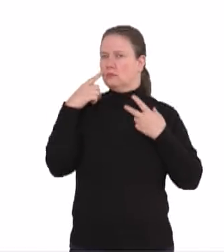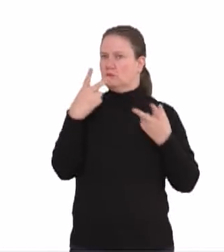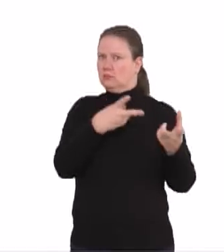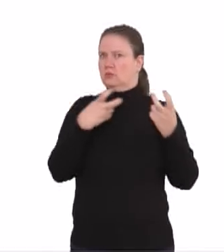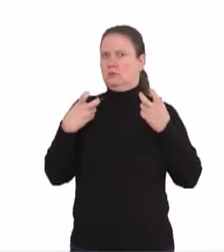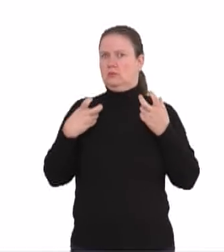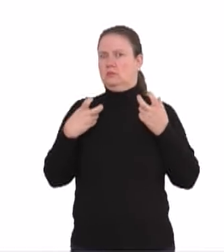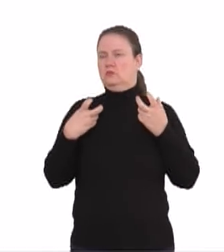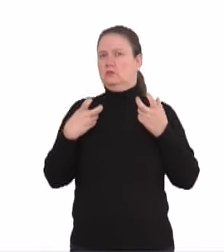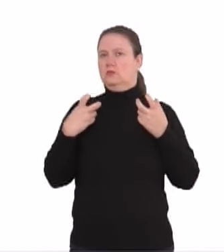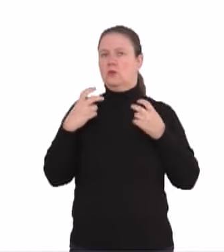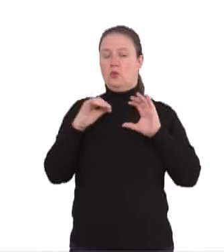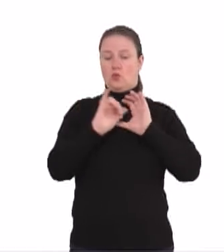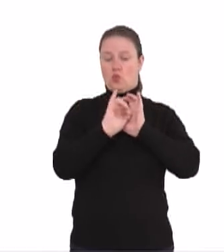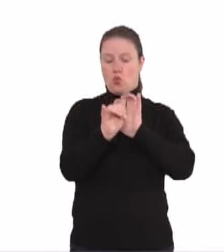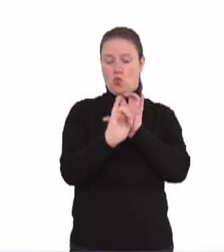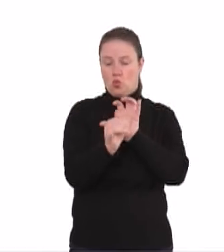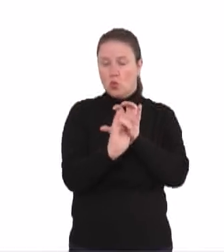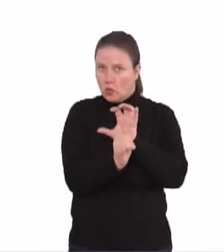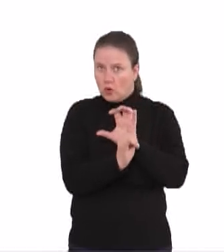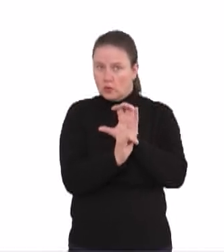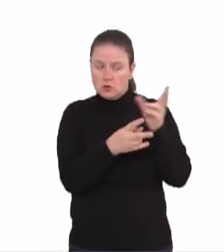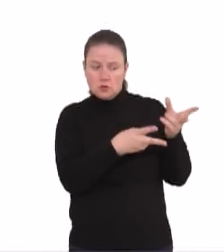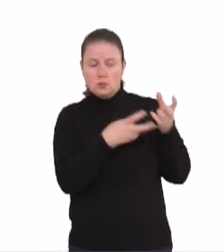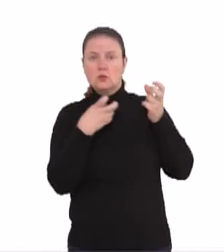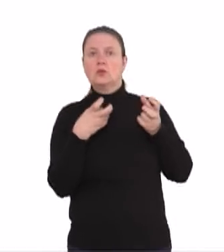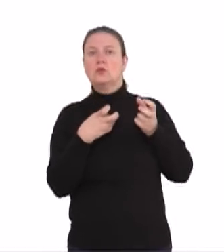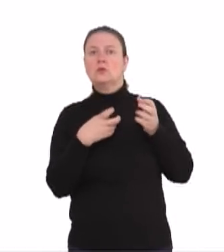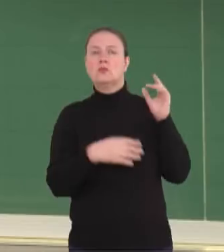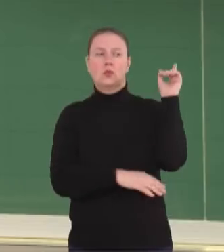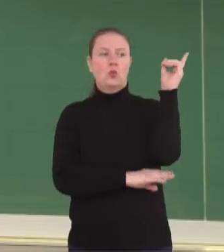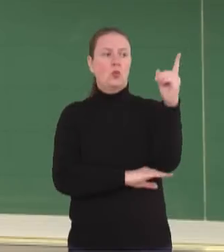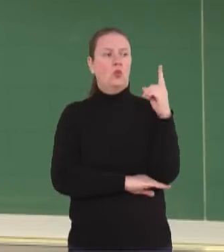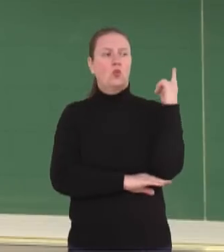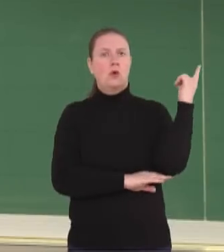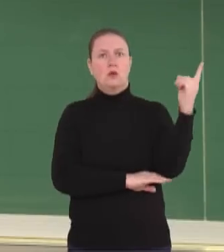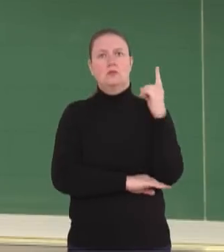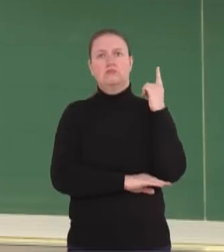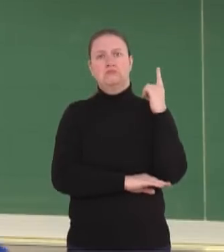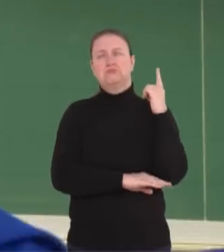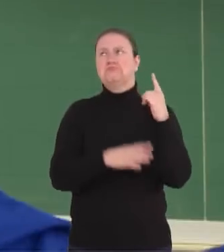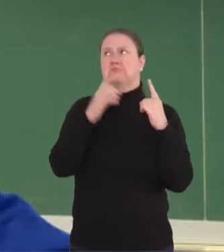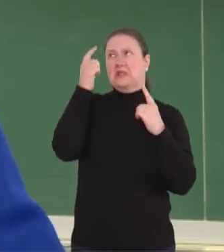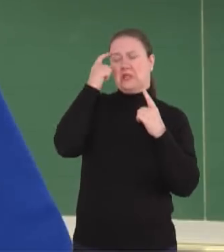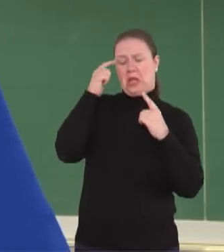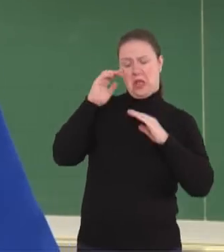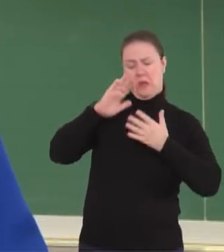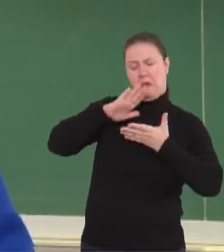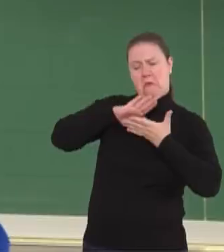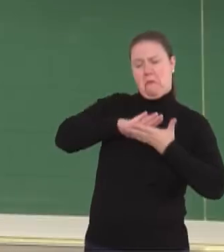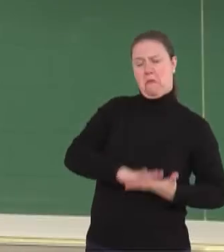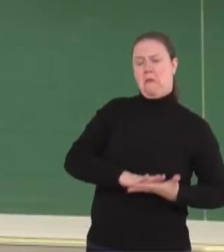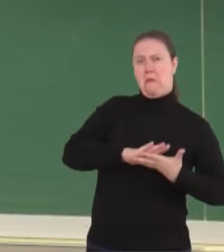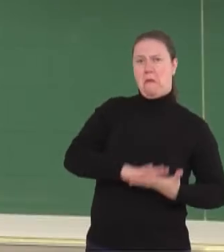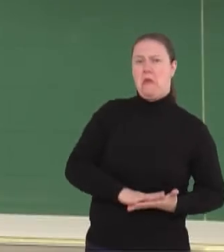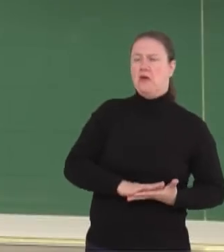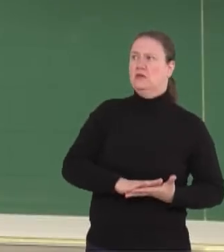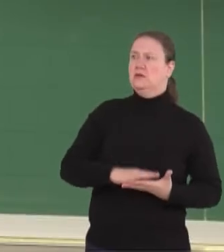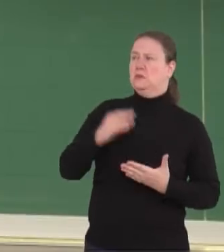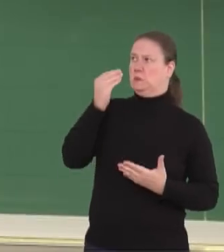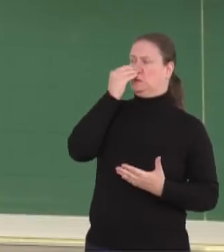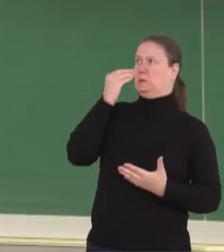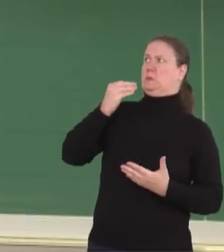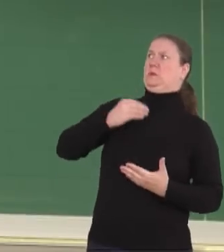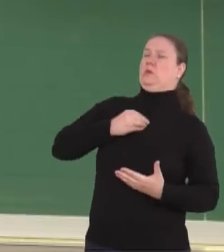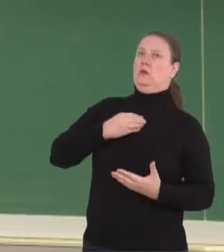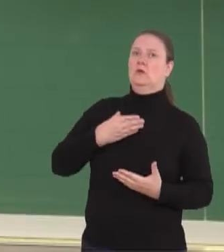gente tem nessa lenda que não, né? Que o Uru, inclusive, aquele que se achava inferior, que se sentia desprezado por alguma razão, foi o que